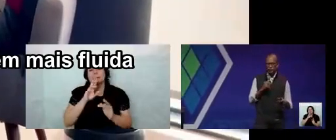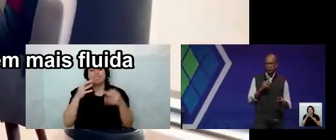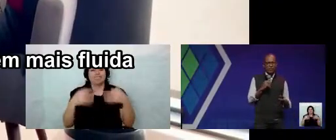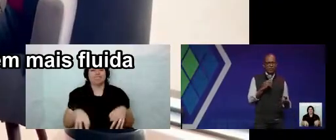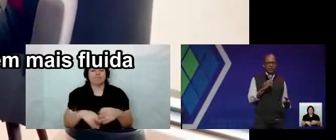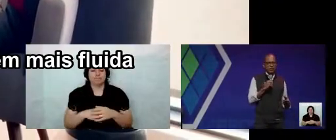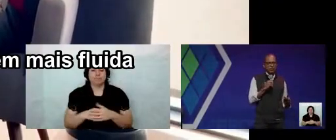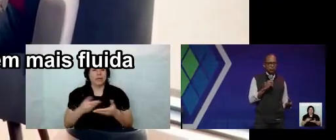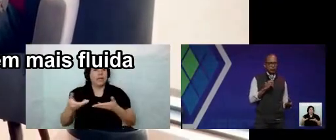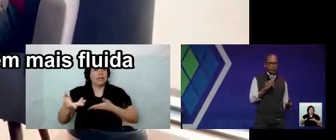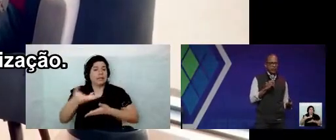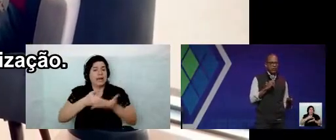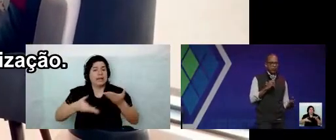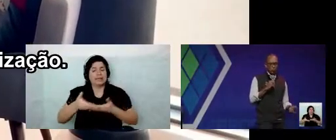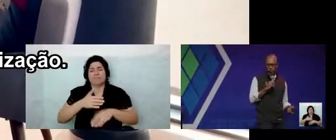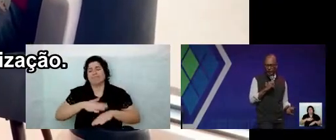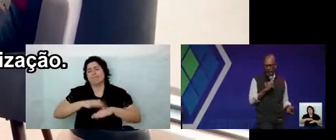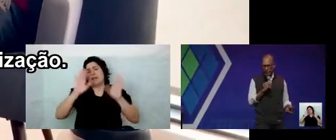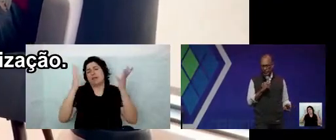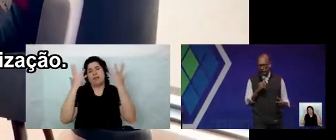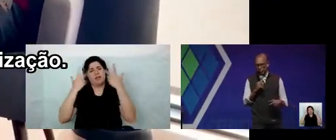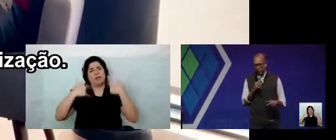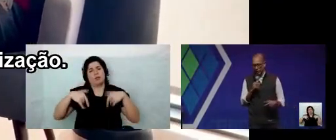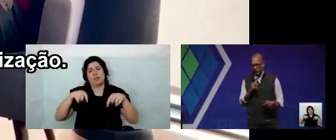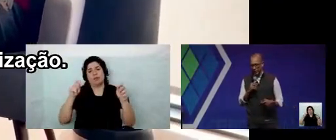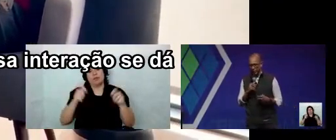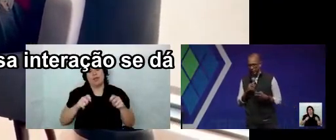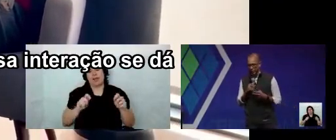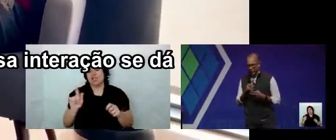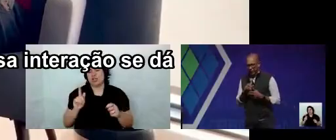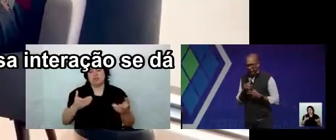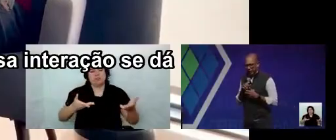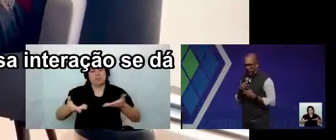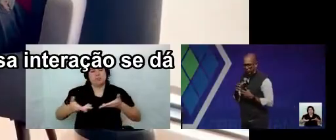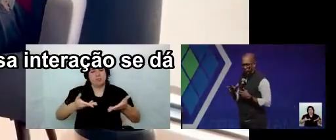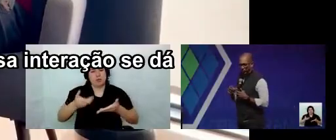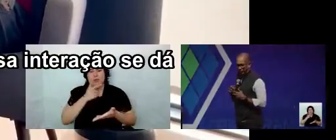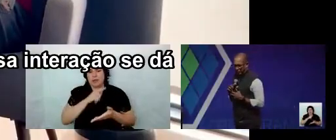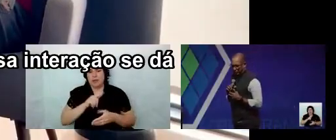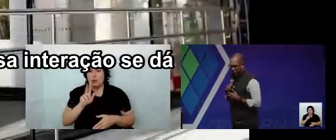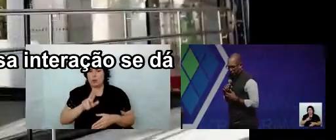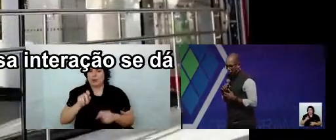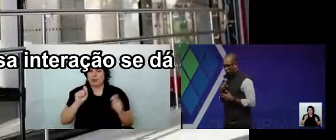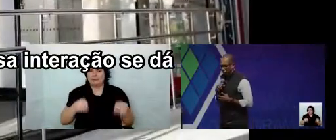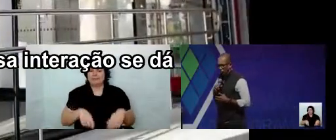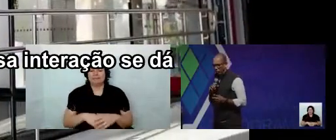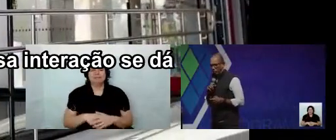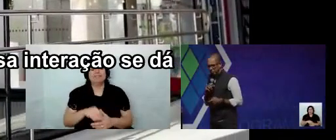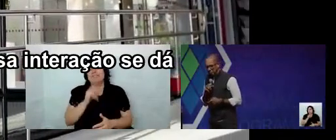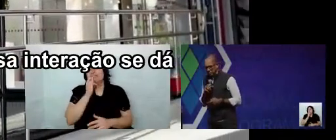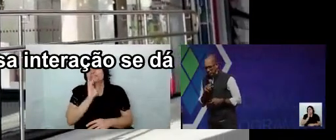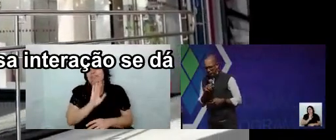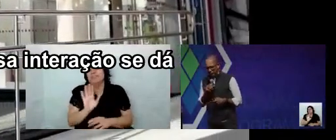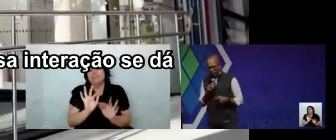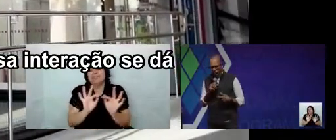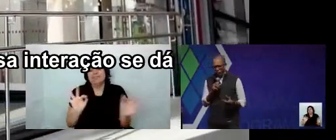interação aqui ela ficou bem mais fluida com os gerentes e a utilização. Aqui é só um exemplo de